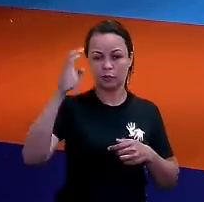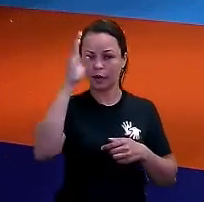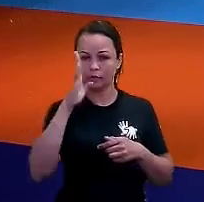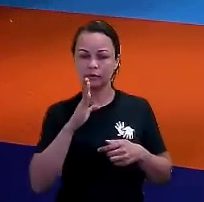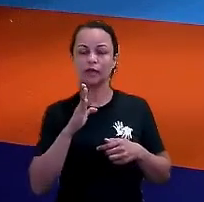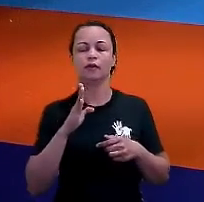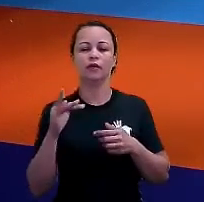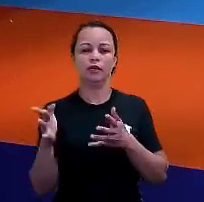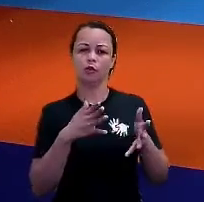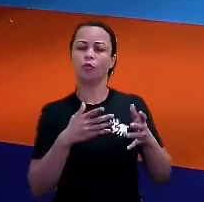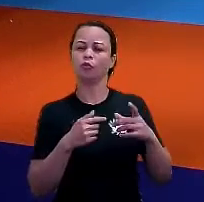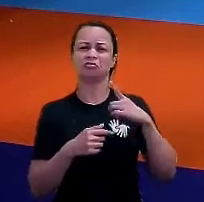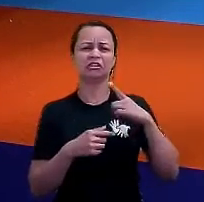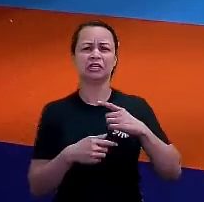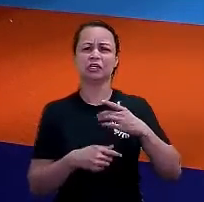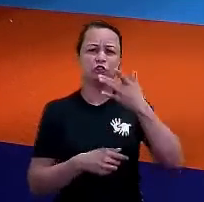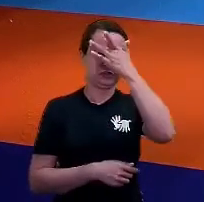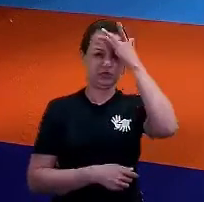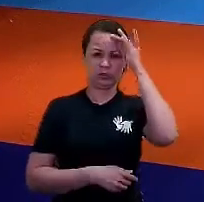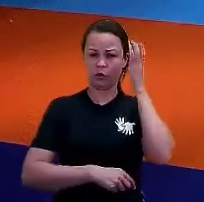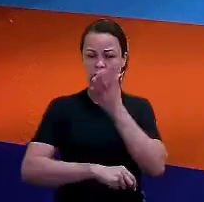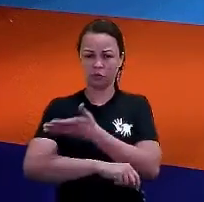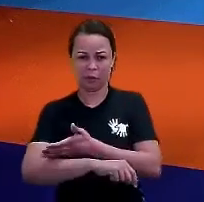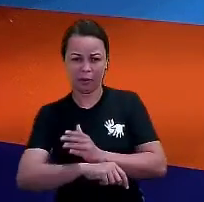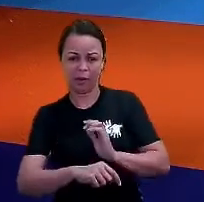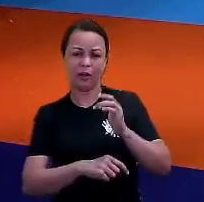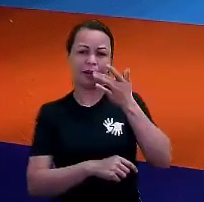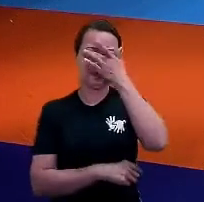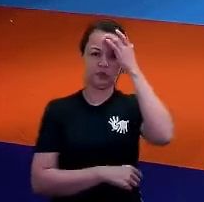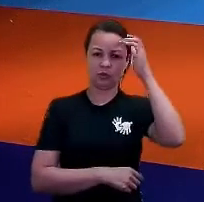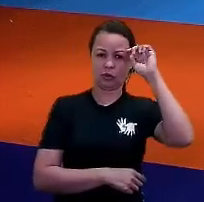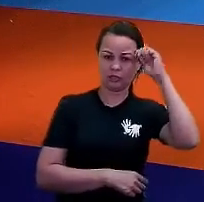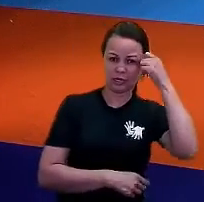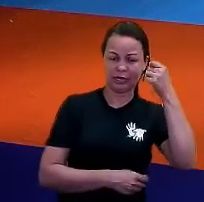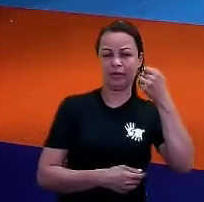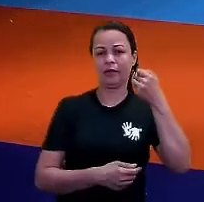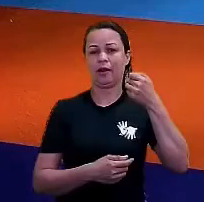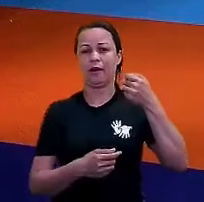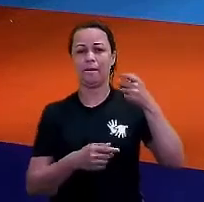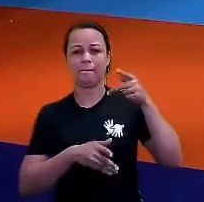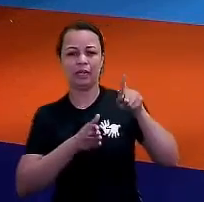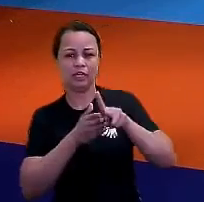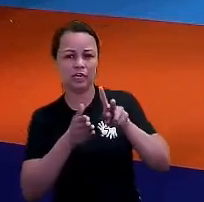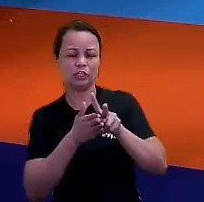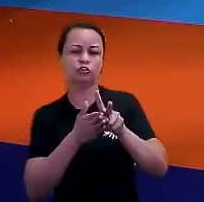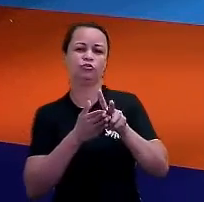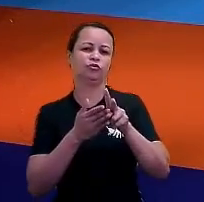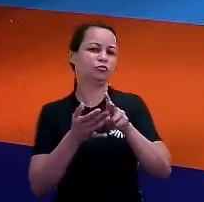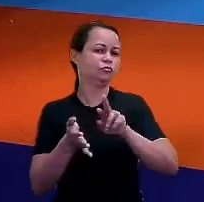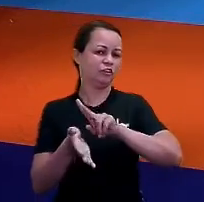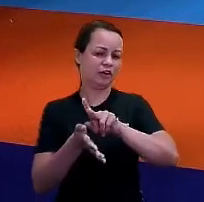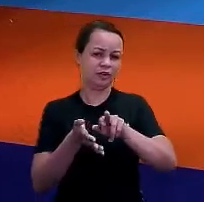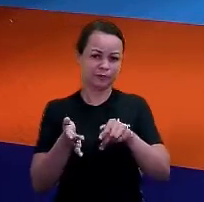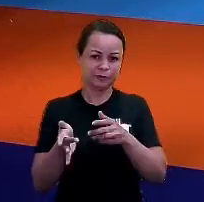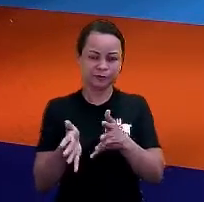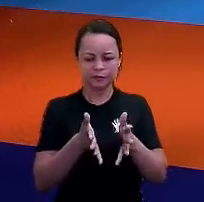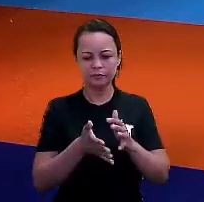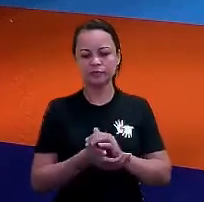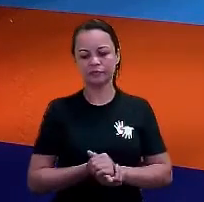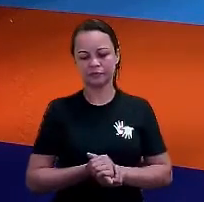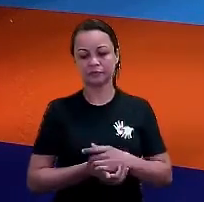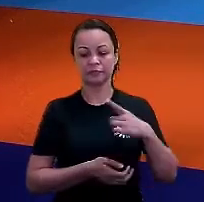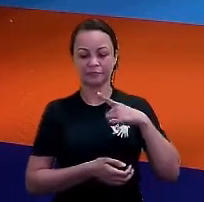uniram através de um único ideal: derrotar o invasor holandês. Então vejam, no processo